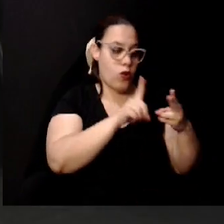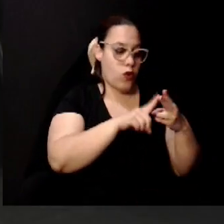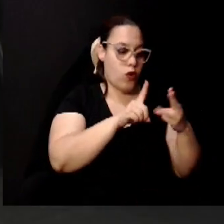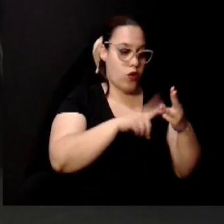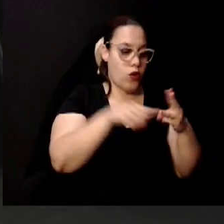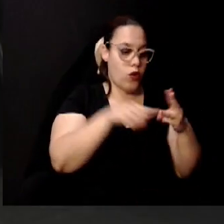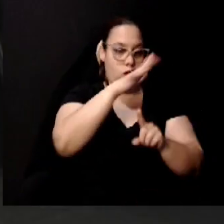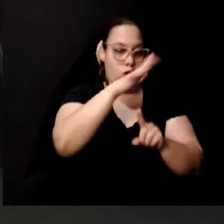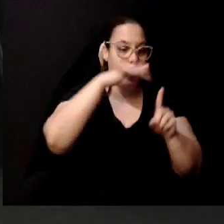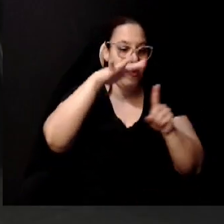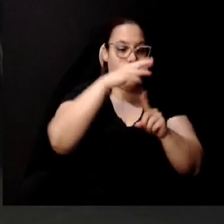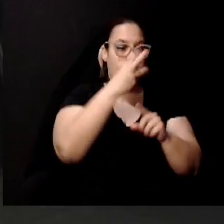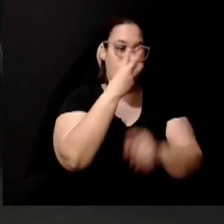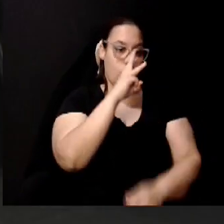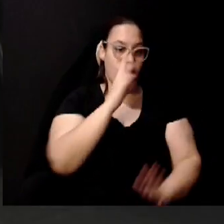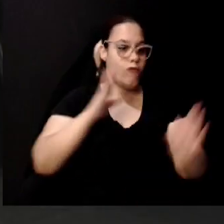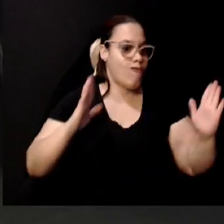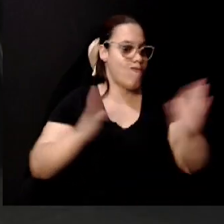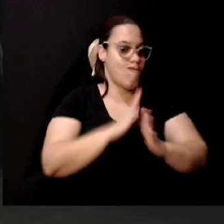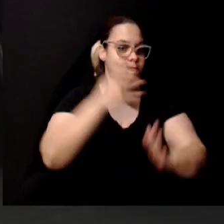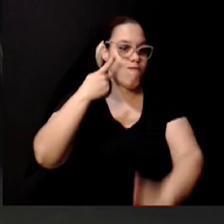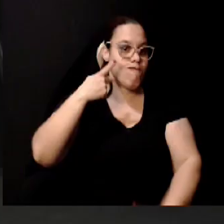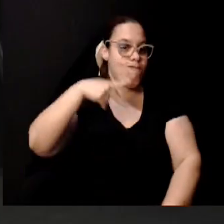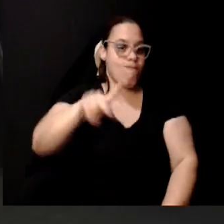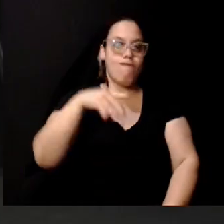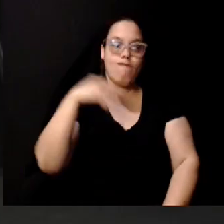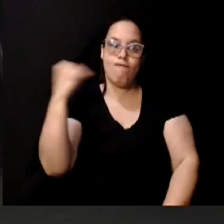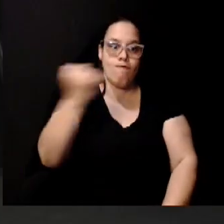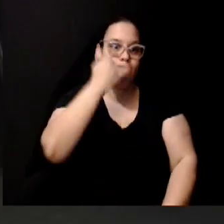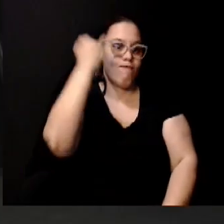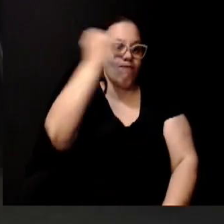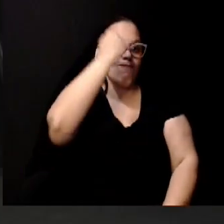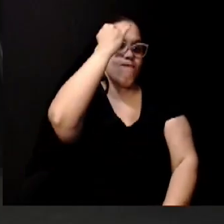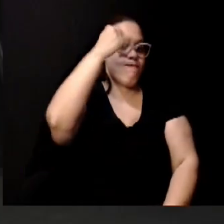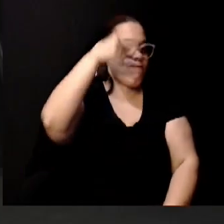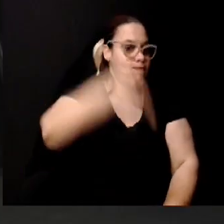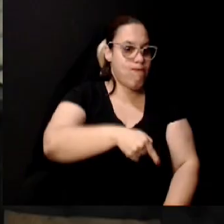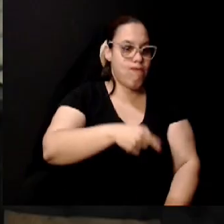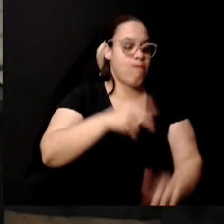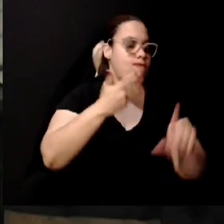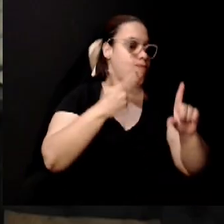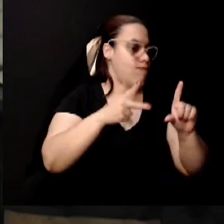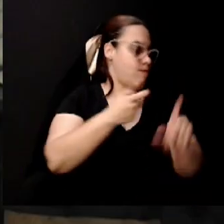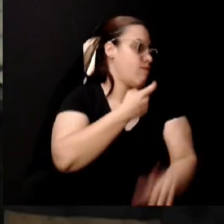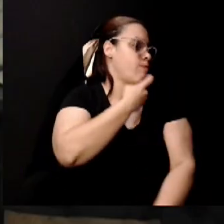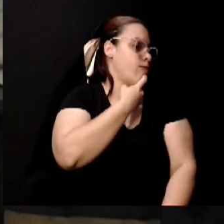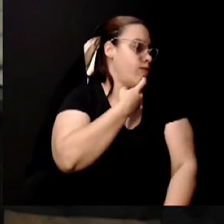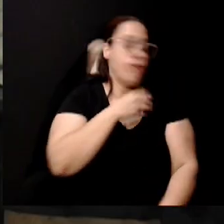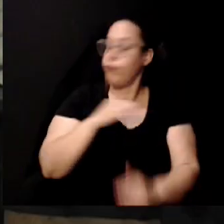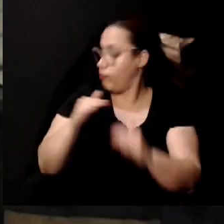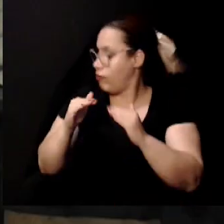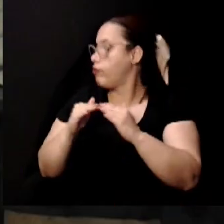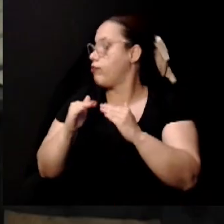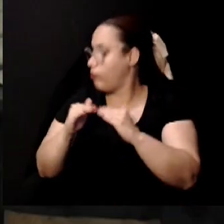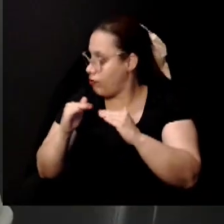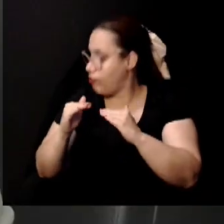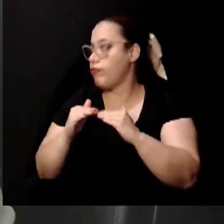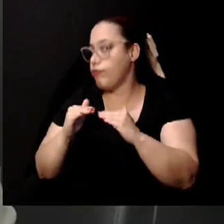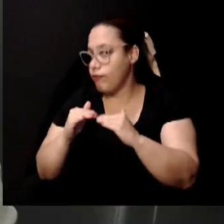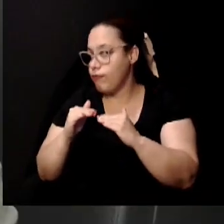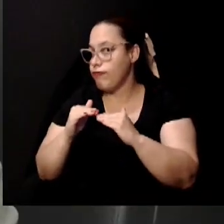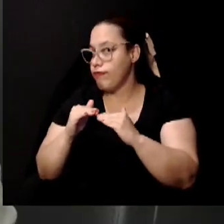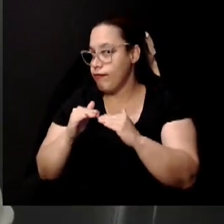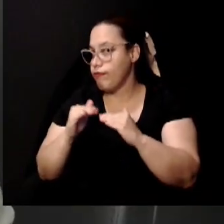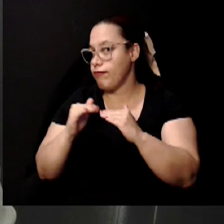São 3 frentes que para vocês são importantíssimas aqui para o Legislativo de Campinas? Com certeza, são aspectos que fazem